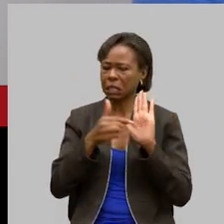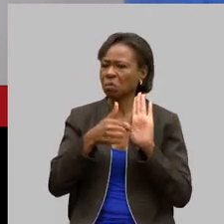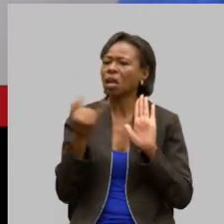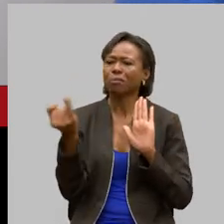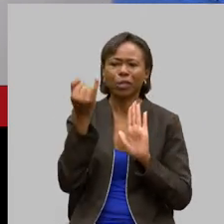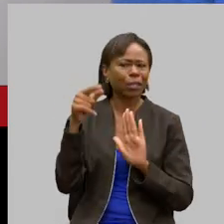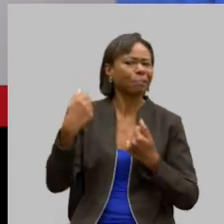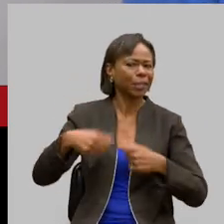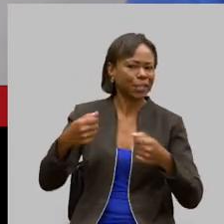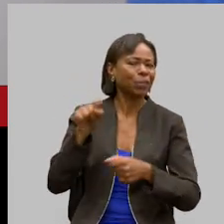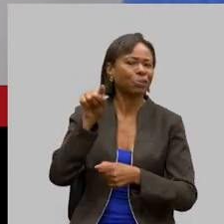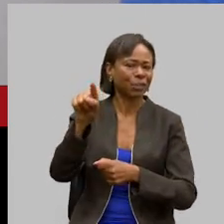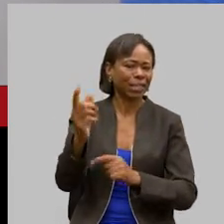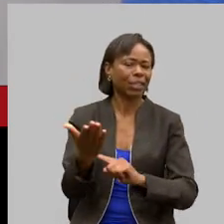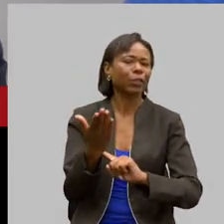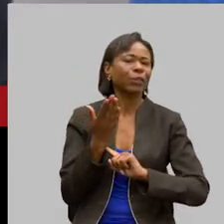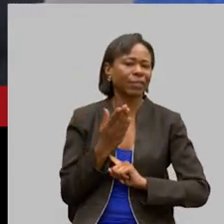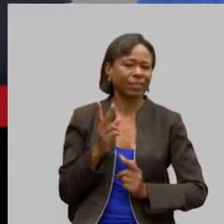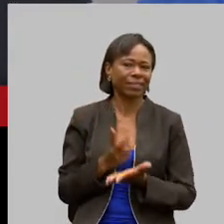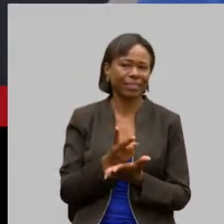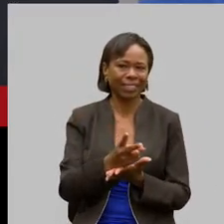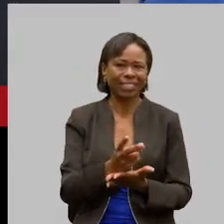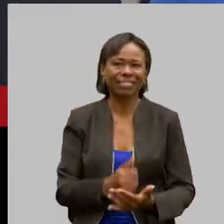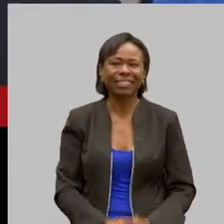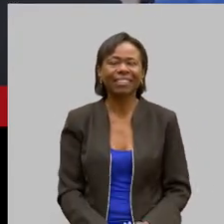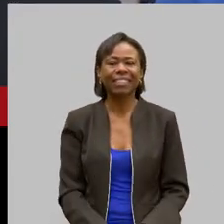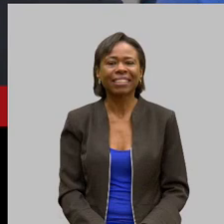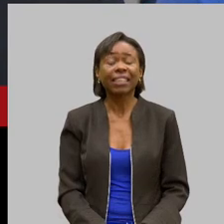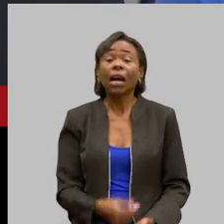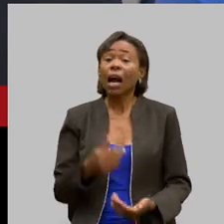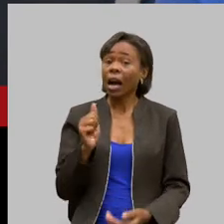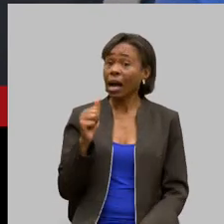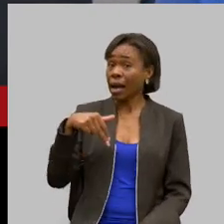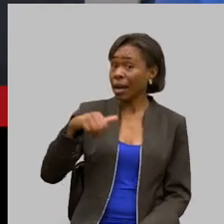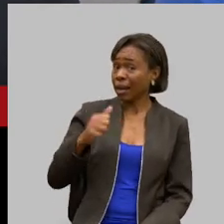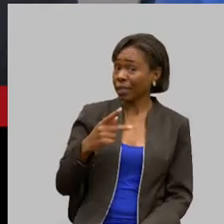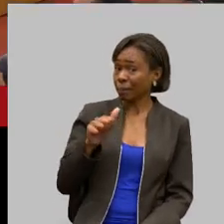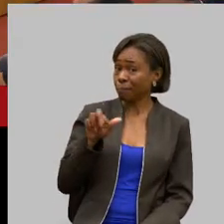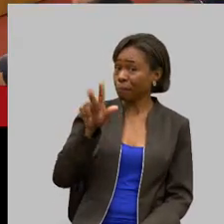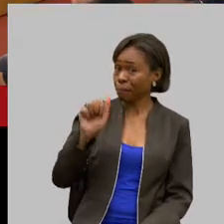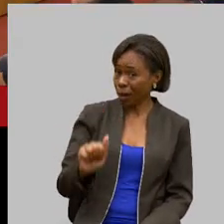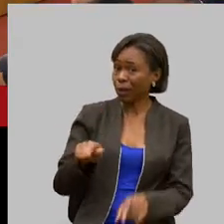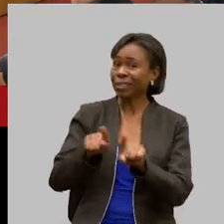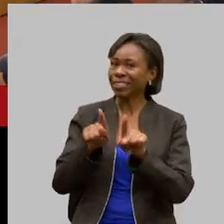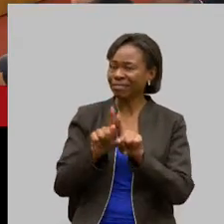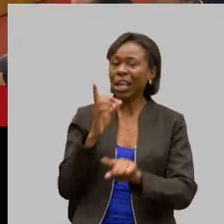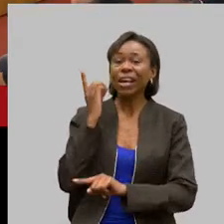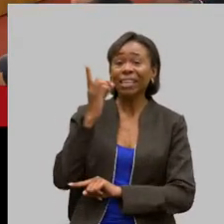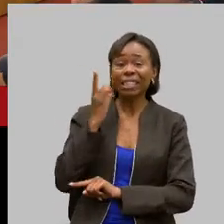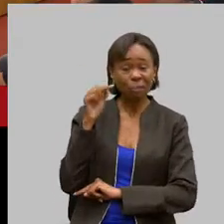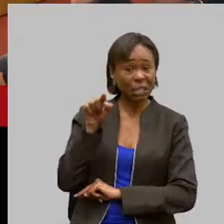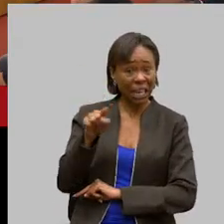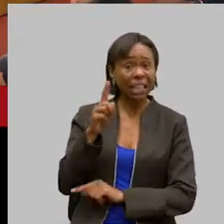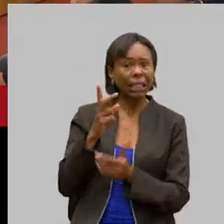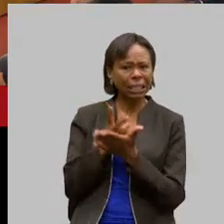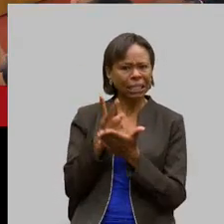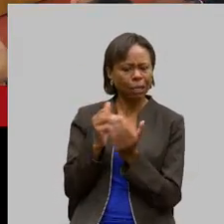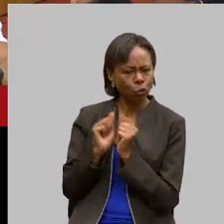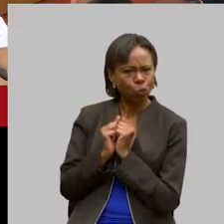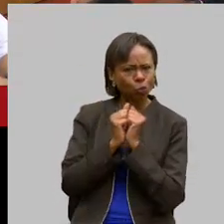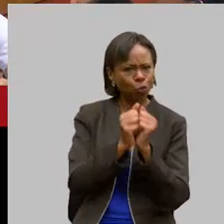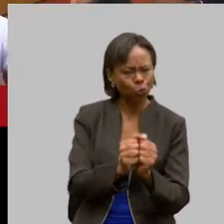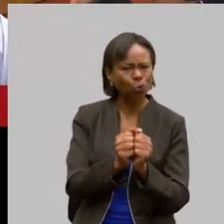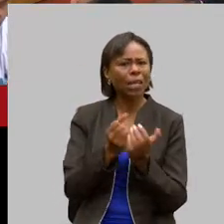você nos ajudando nessa caminhada tá aqui a deputada Ana Paula também viu gente é outra companheira que tem defendido a causa aqui também na